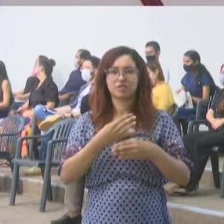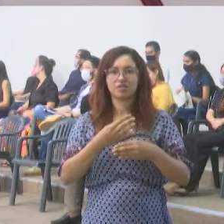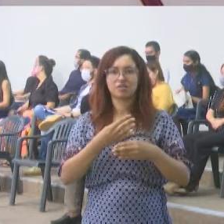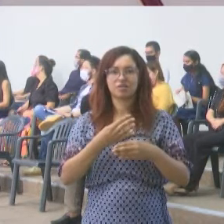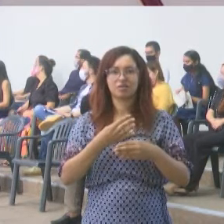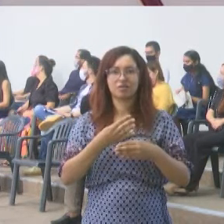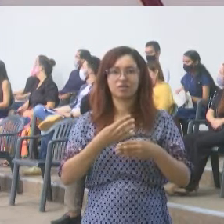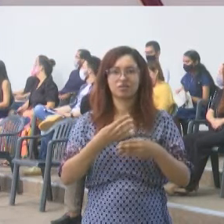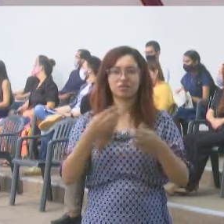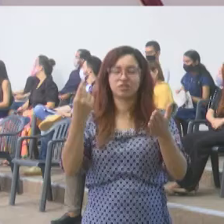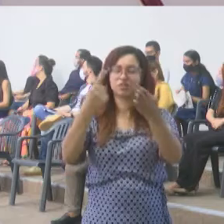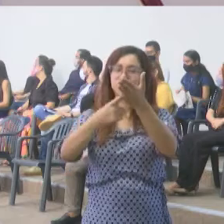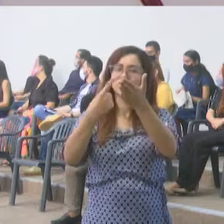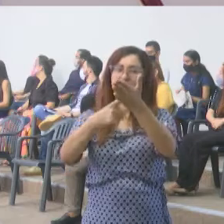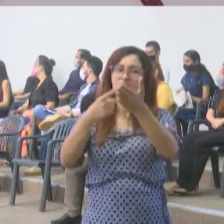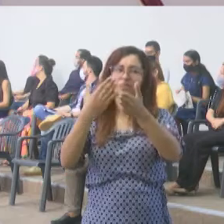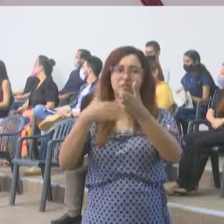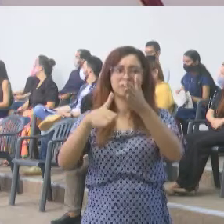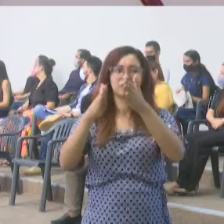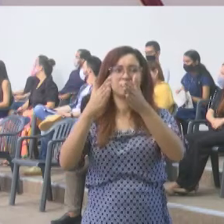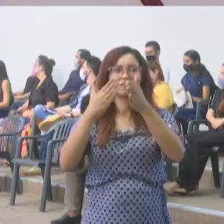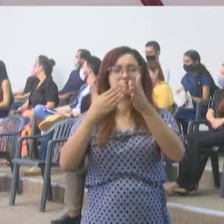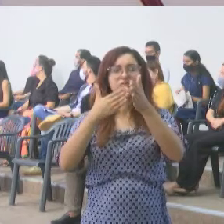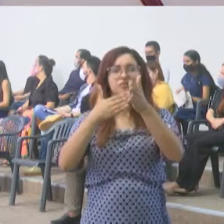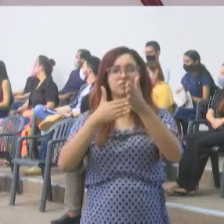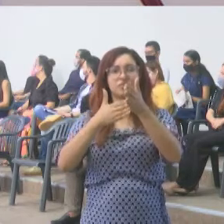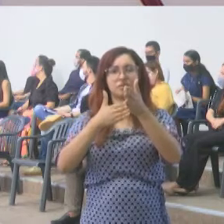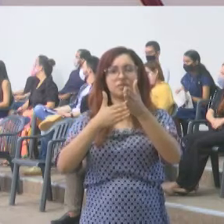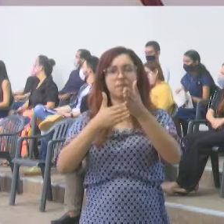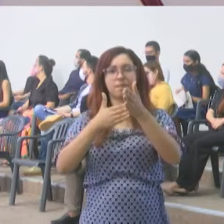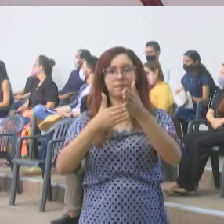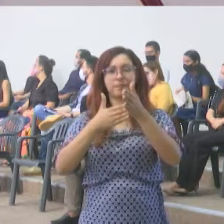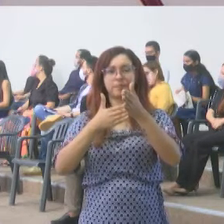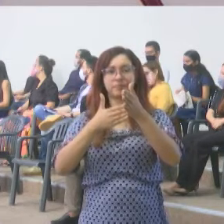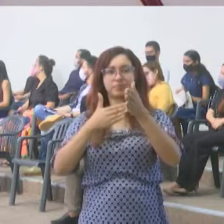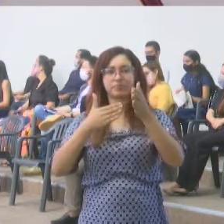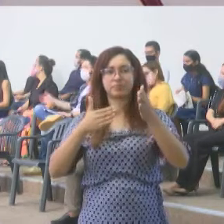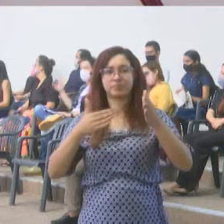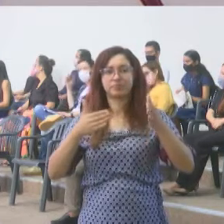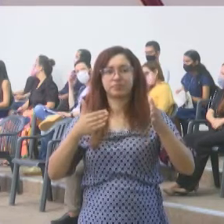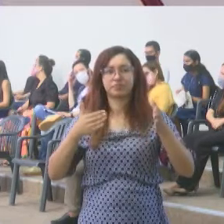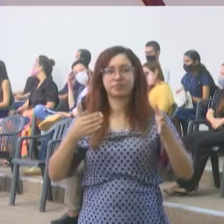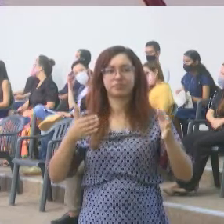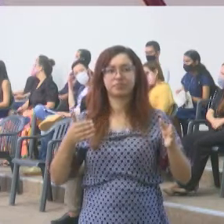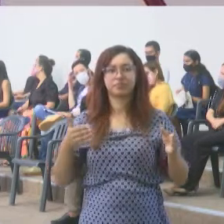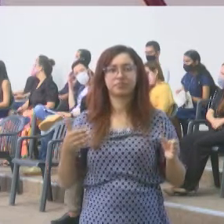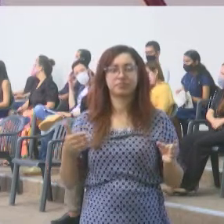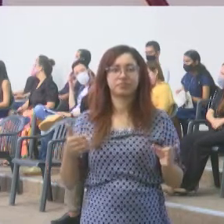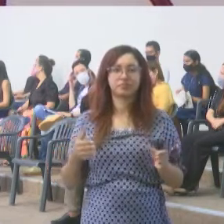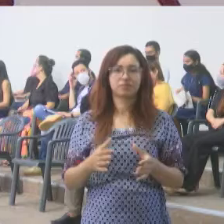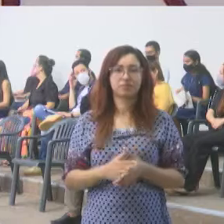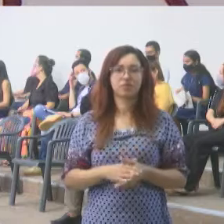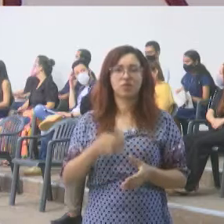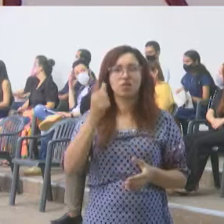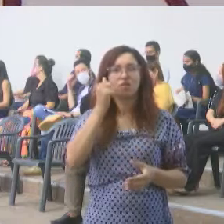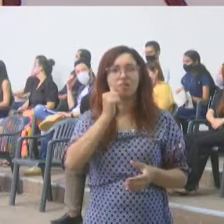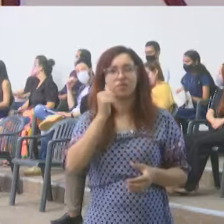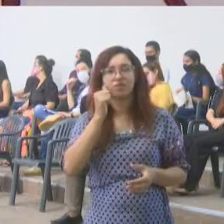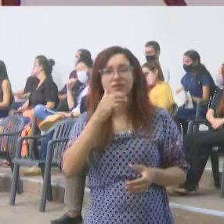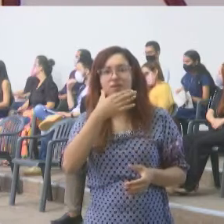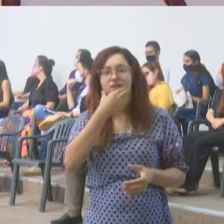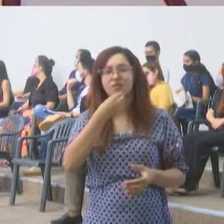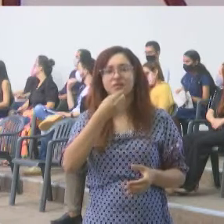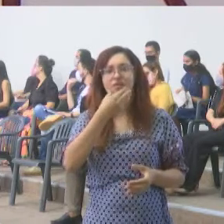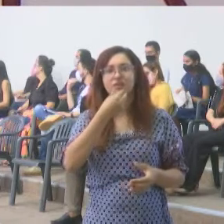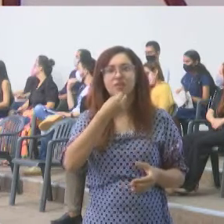registrados os contratos, lá ficavam os anciãos da cidade, que eram homens de credibilidade, conhecidos, homens que podiam julgar com